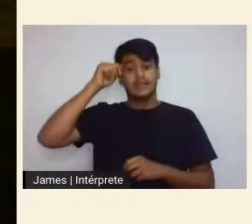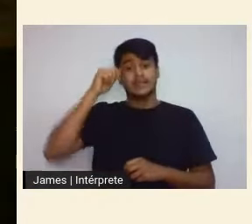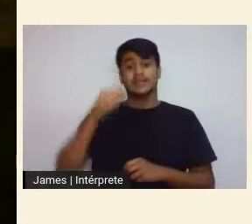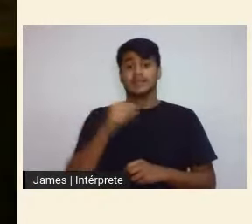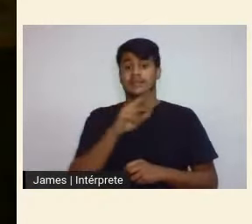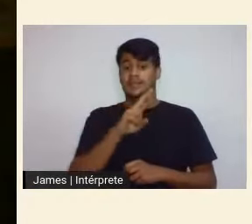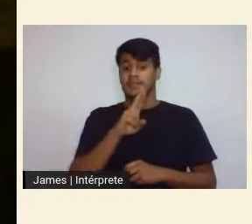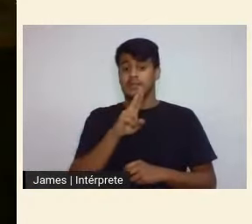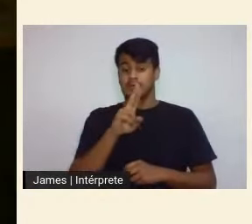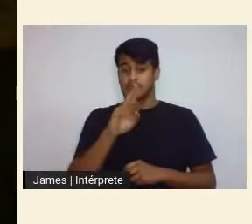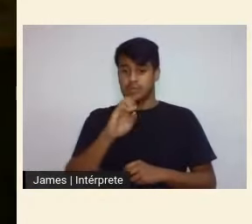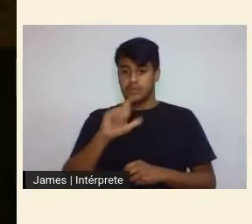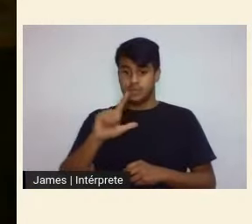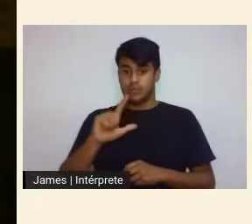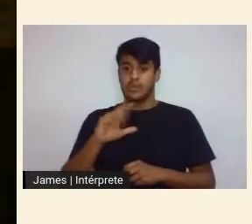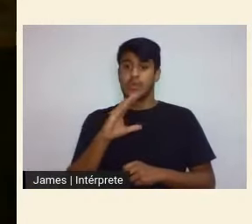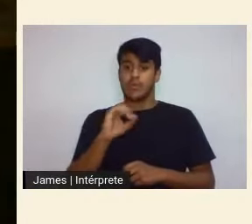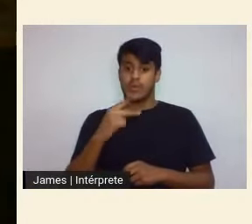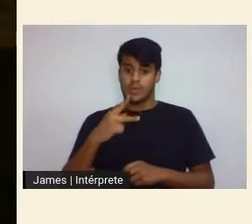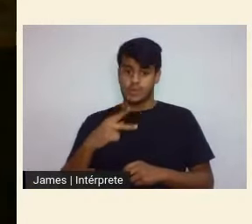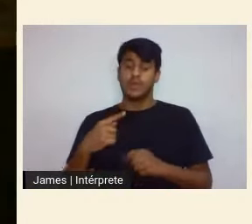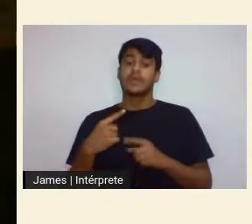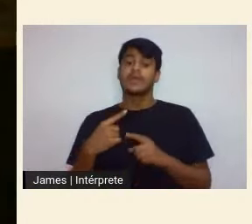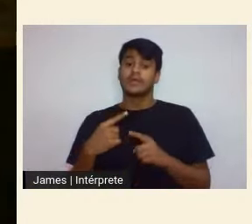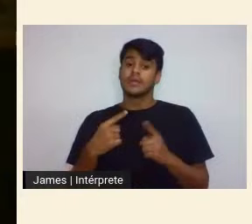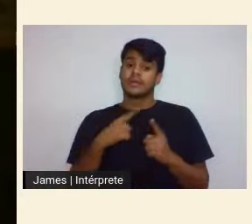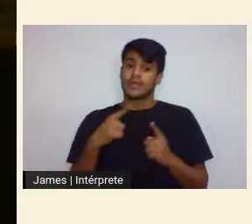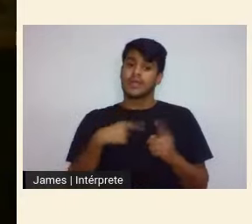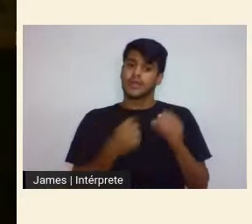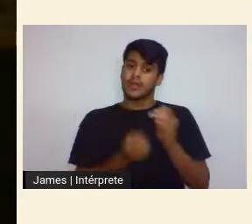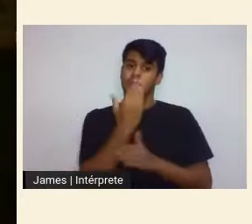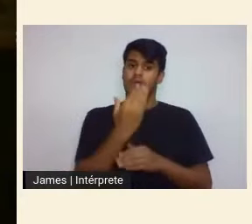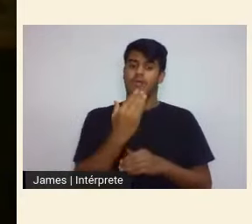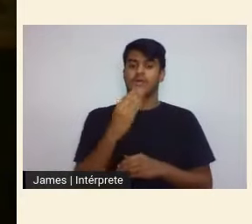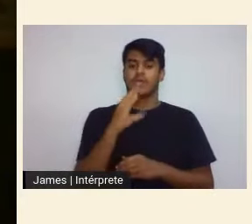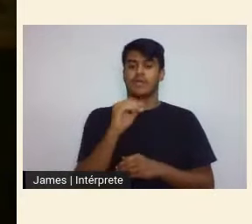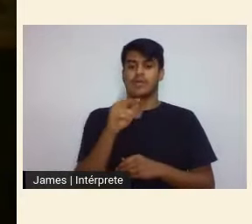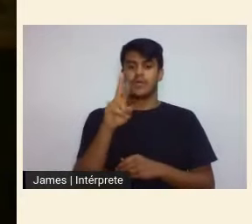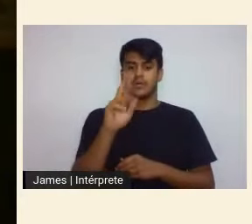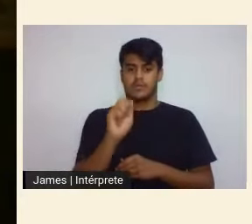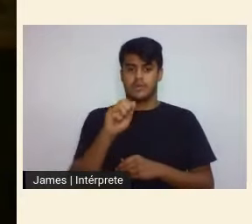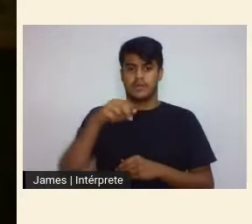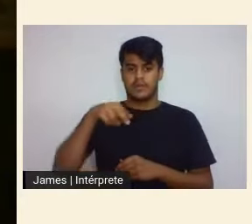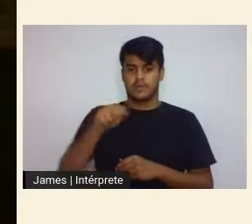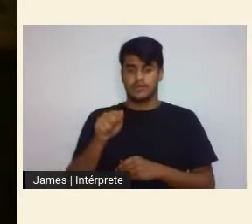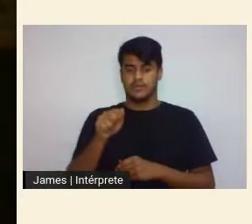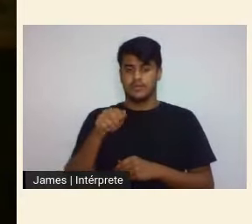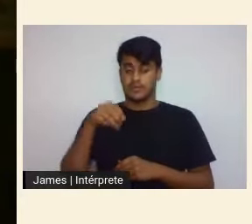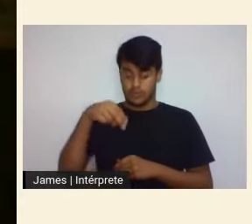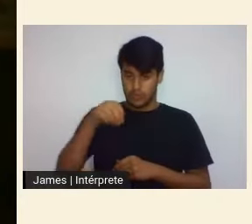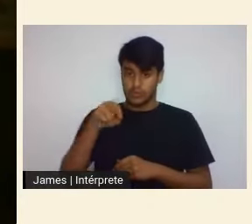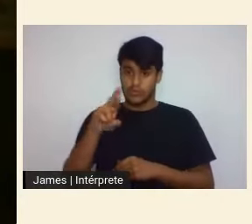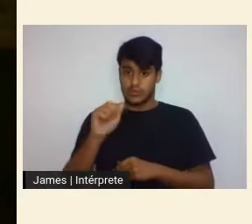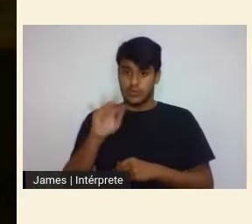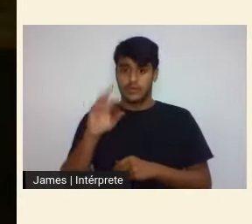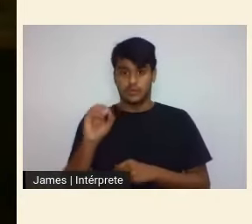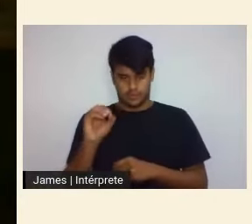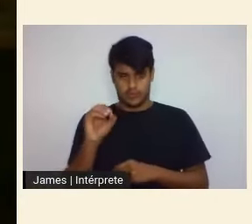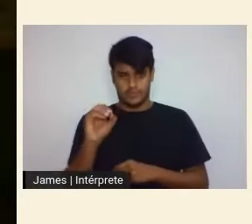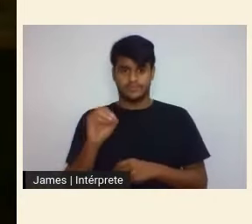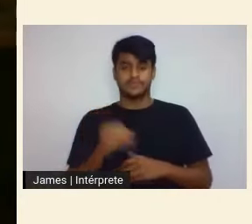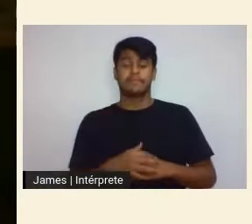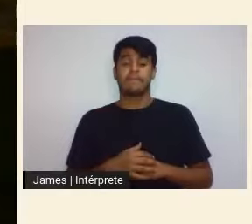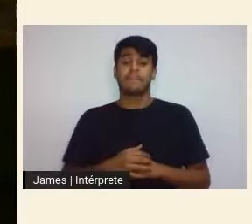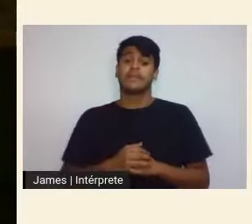Bopp tornou público o seu Cobra Norato, subintitulado Ningatu, da margem esquerda do Amazonas.